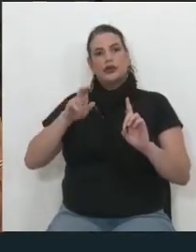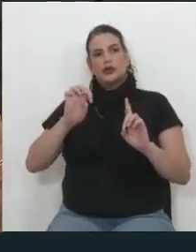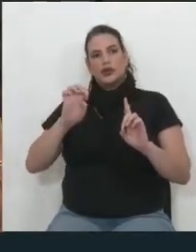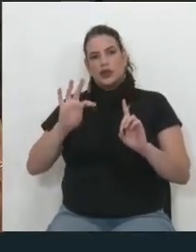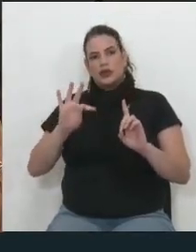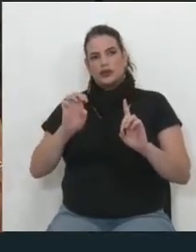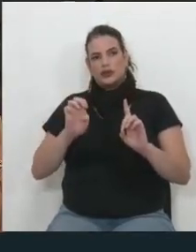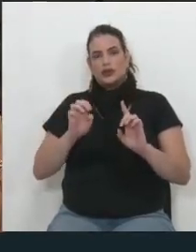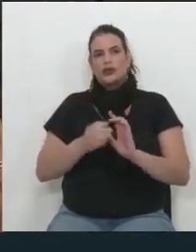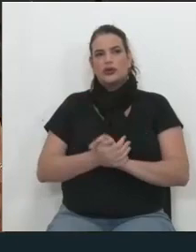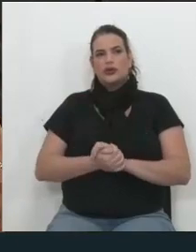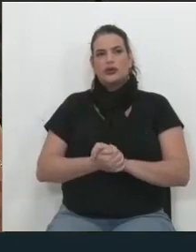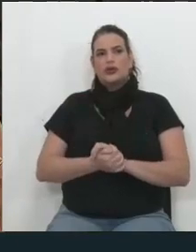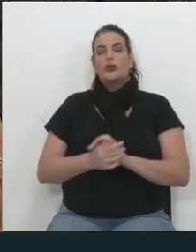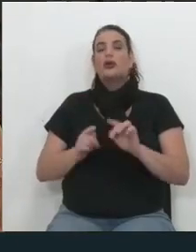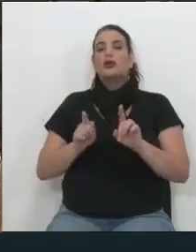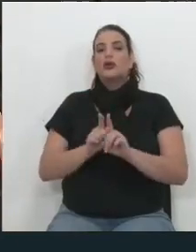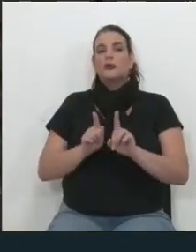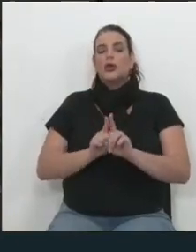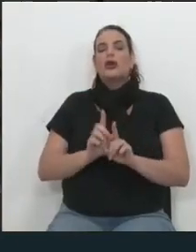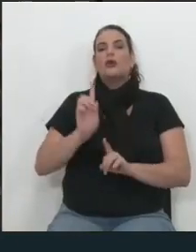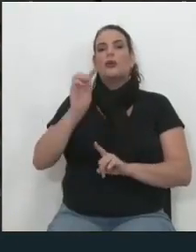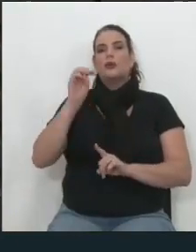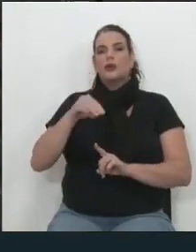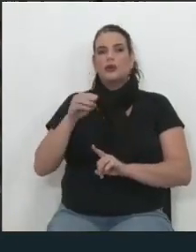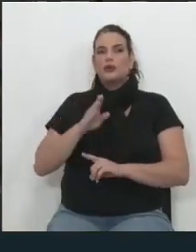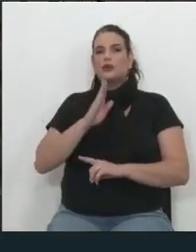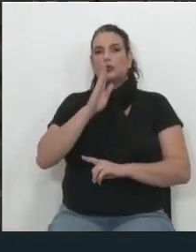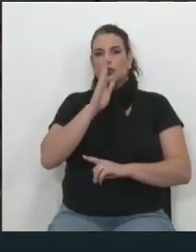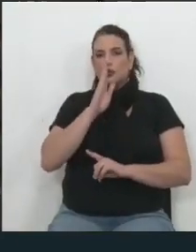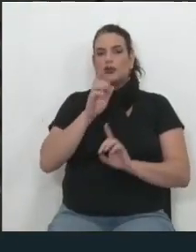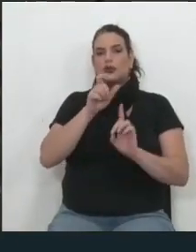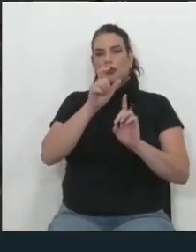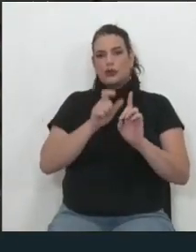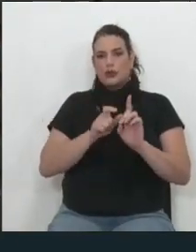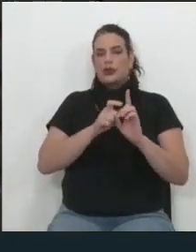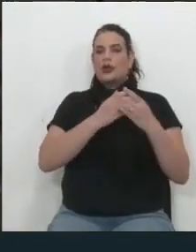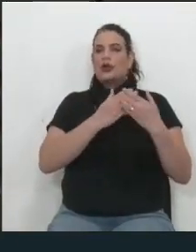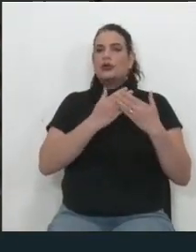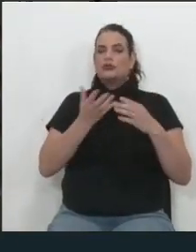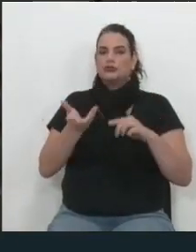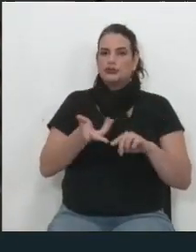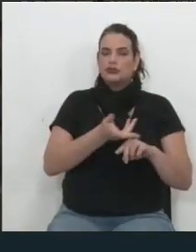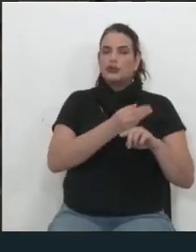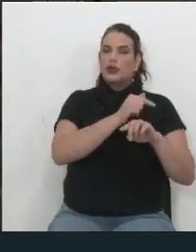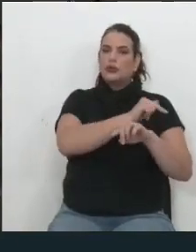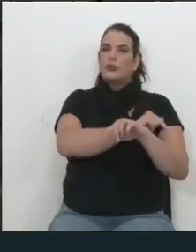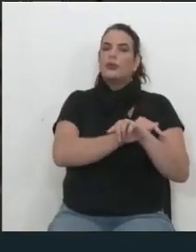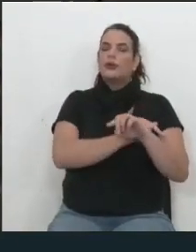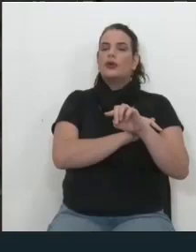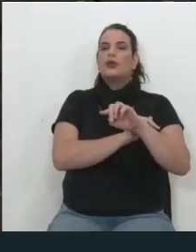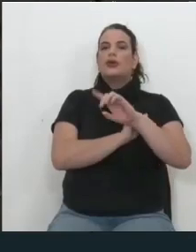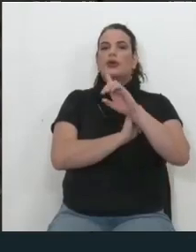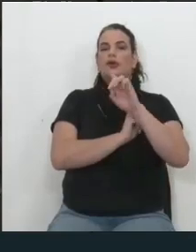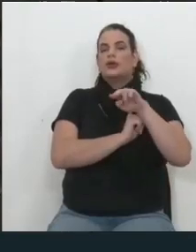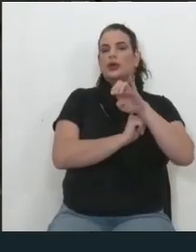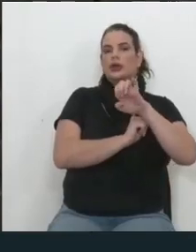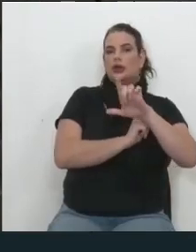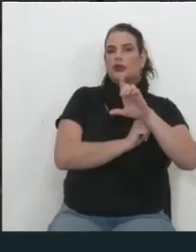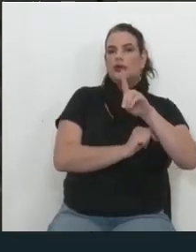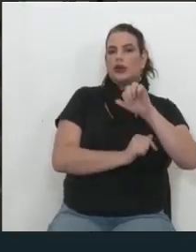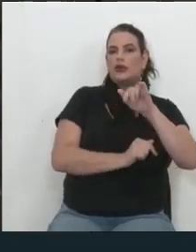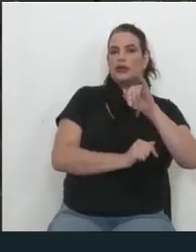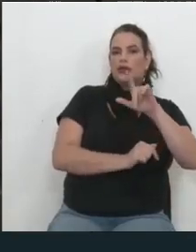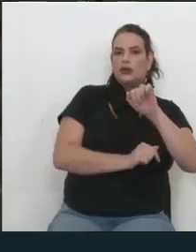pela ordem um minuto de silêncio por o Igor Daniel da Silva, 34 anos, e